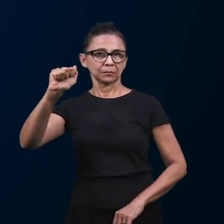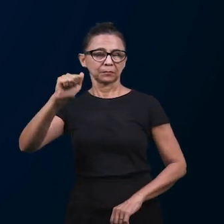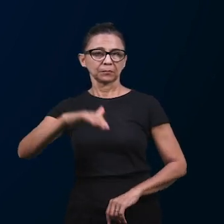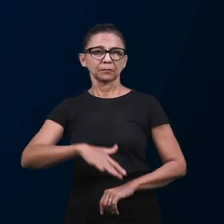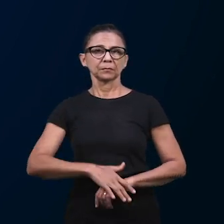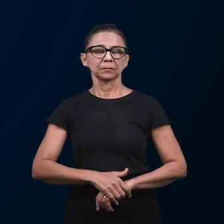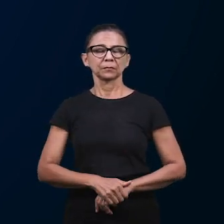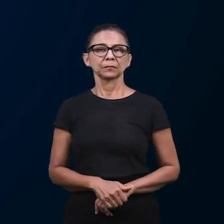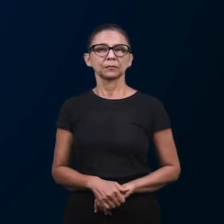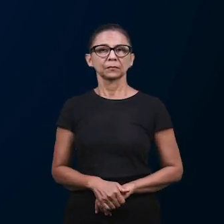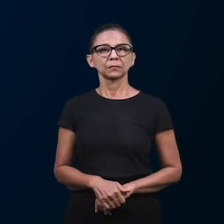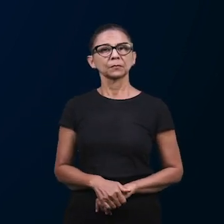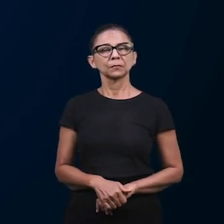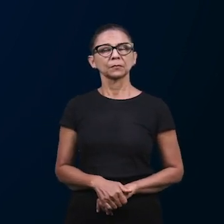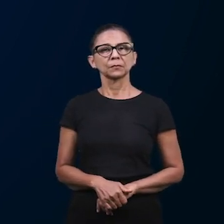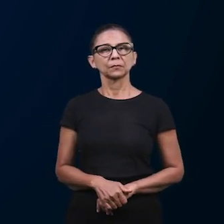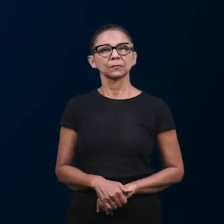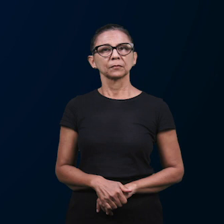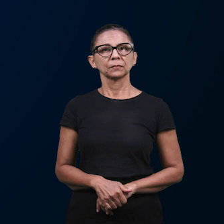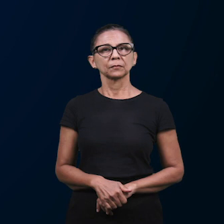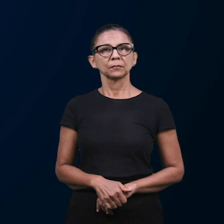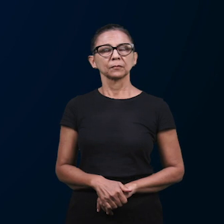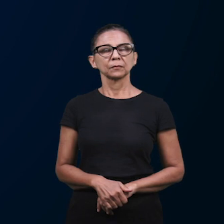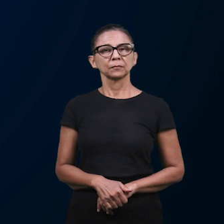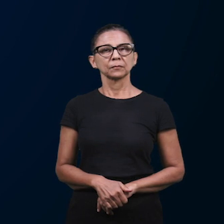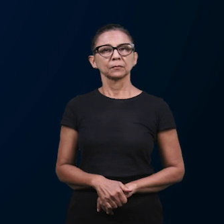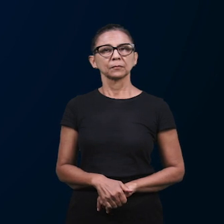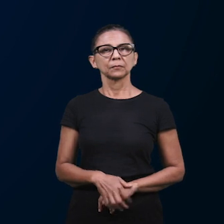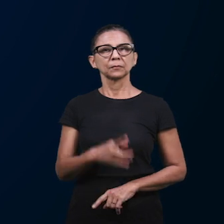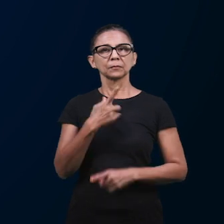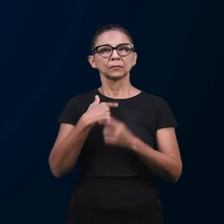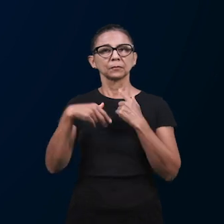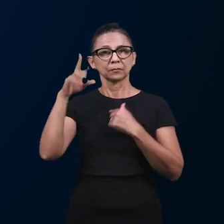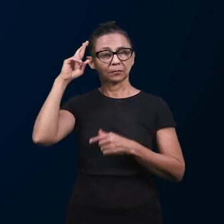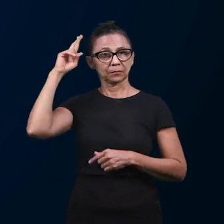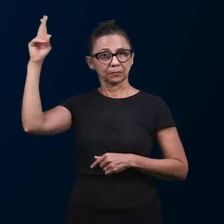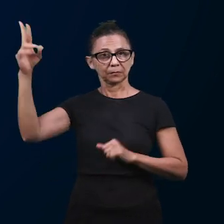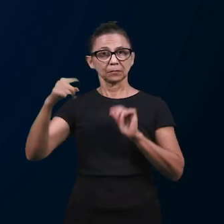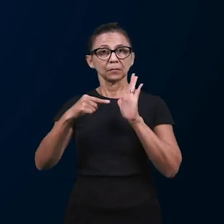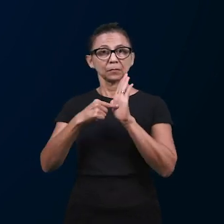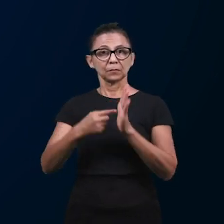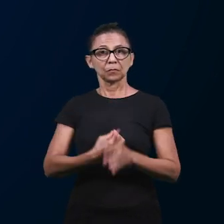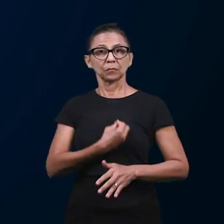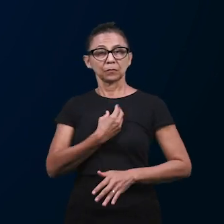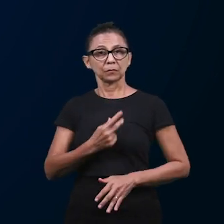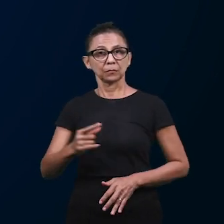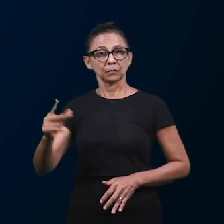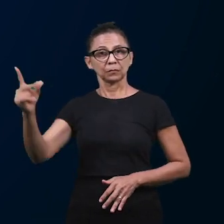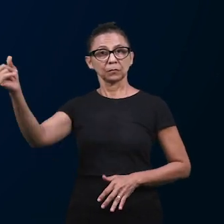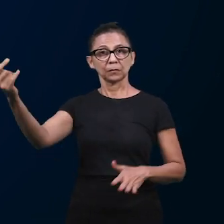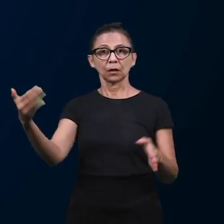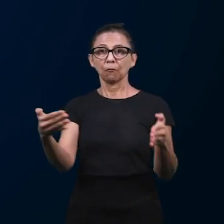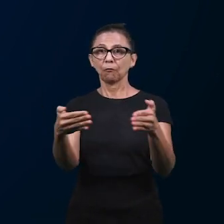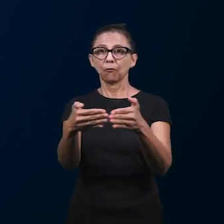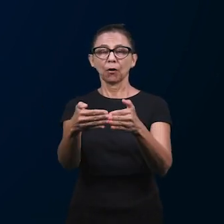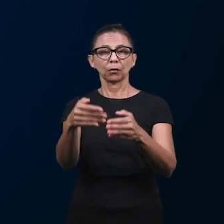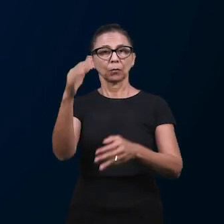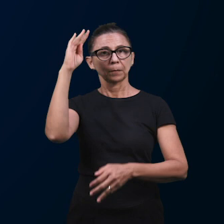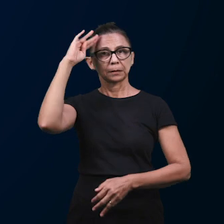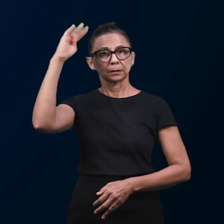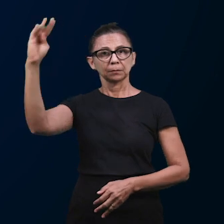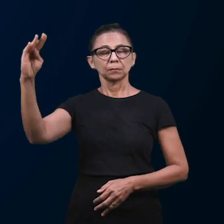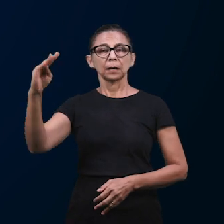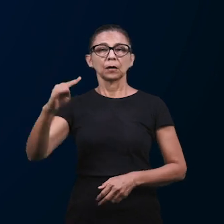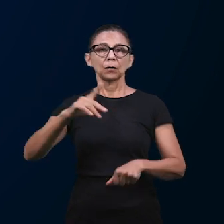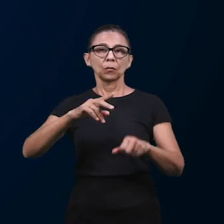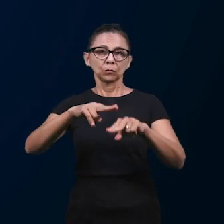o principal propósito, Deus ele nos elege para uma vida eterna. Esse é o principal